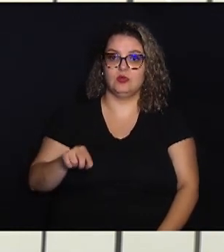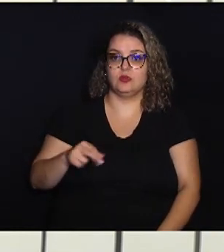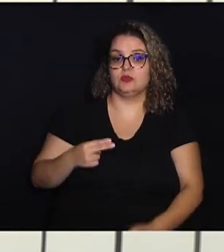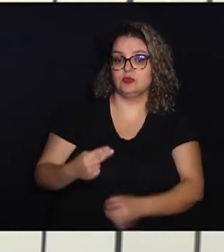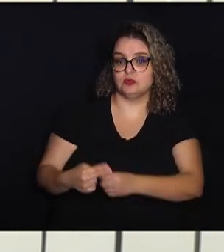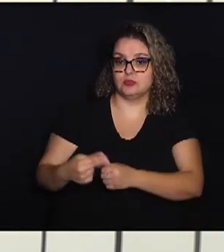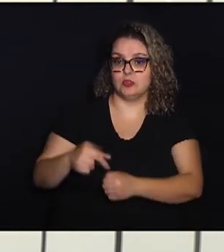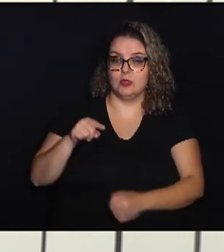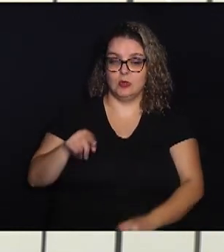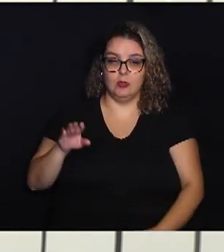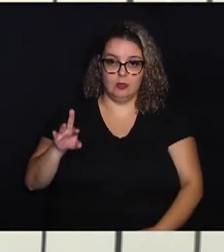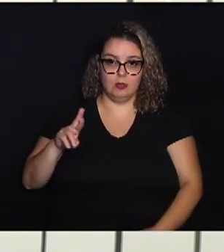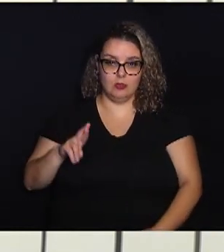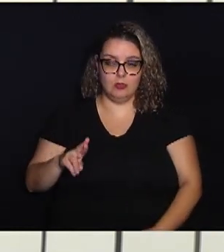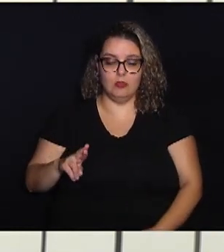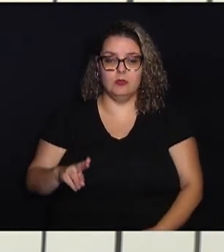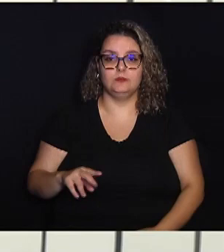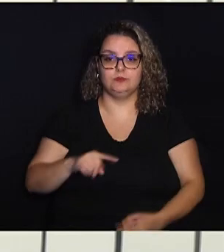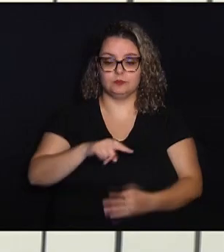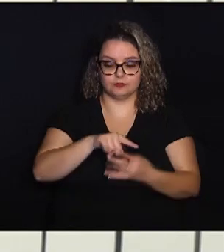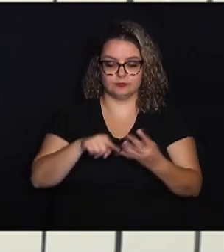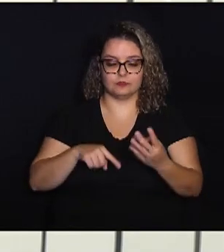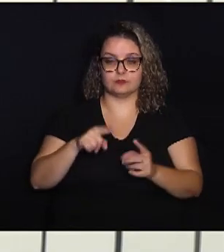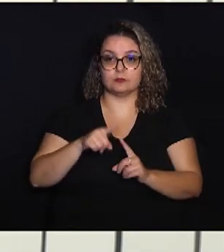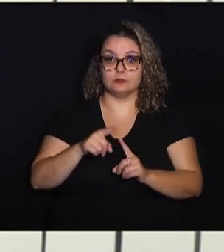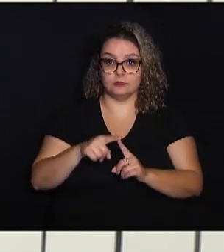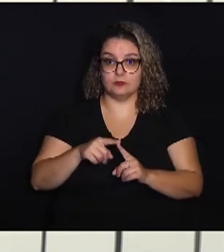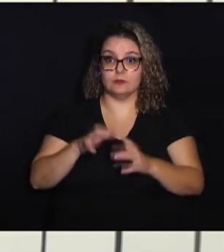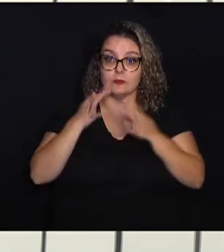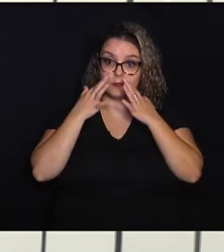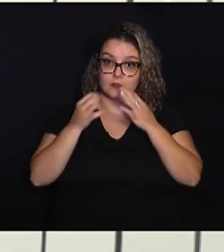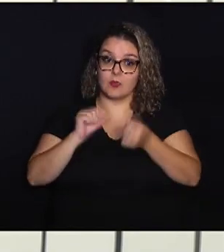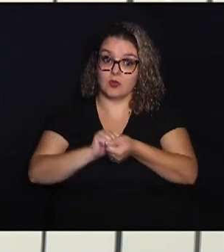conveste.unicamp.br, são 4 modalidades. Atenção para ver se você se